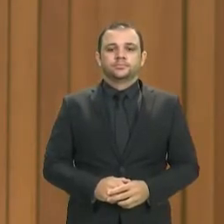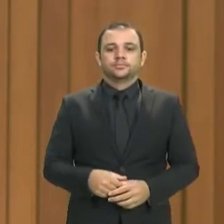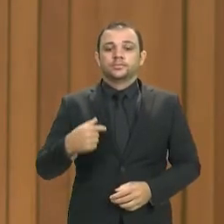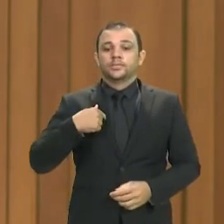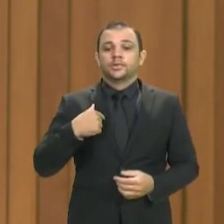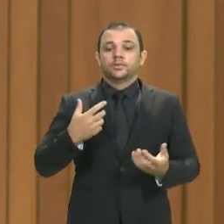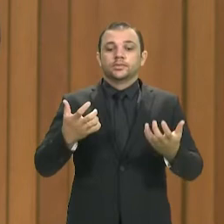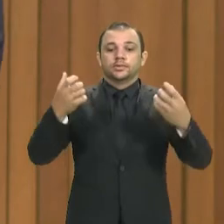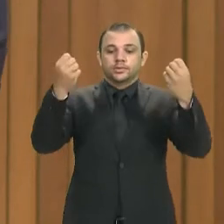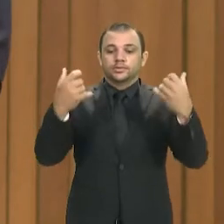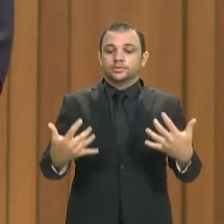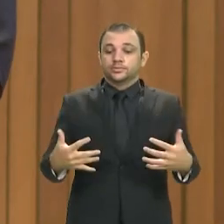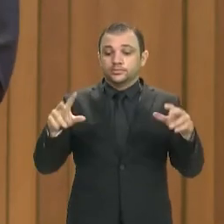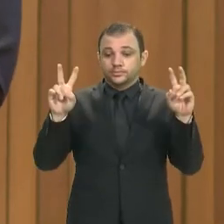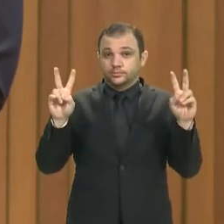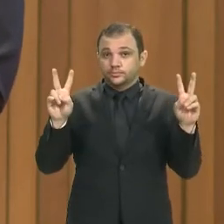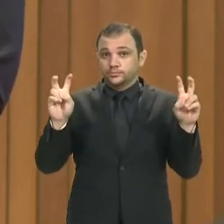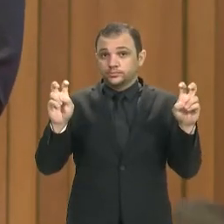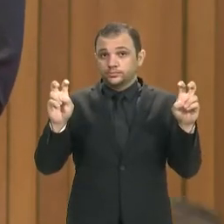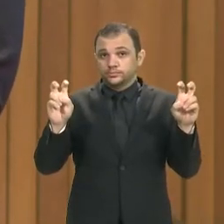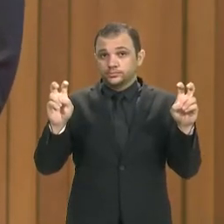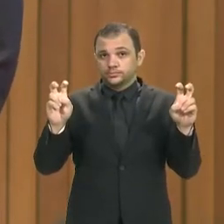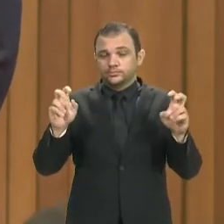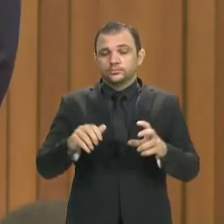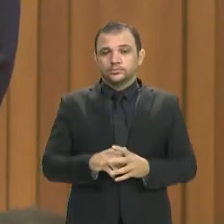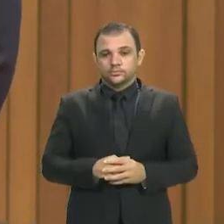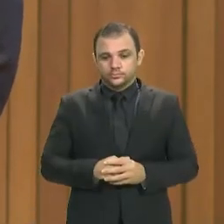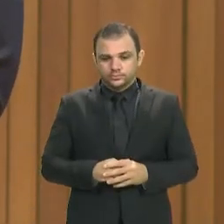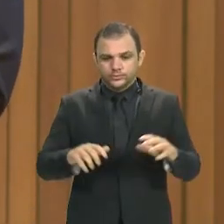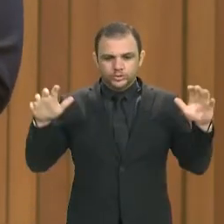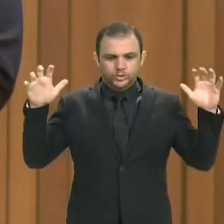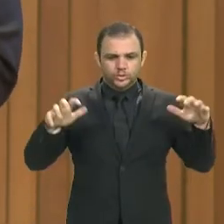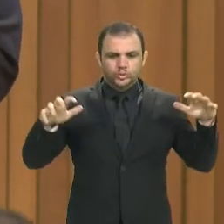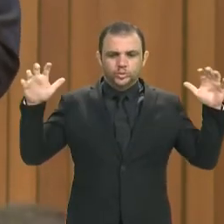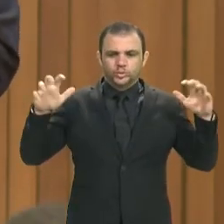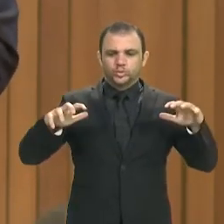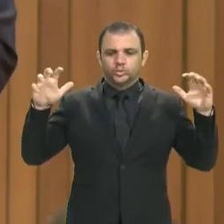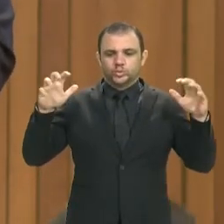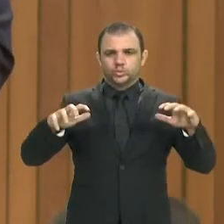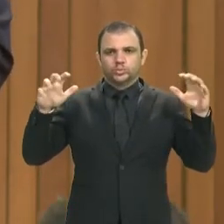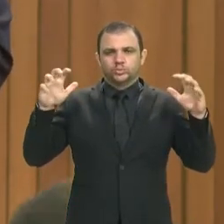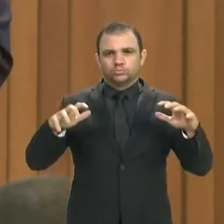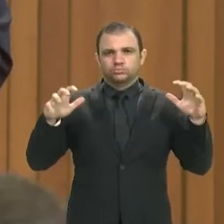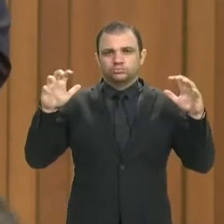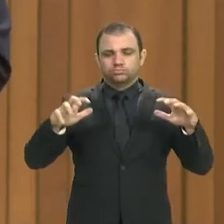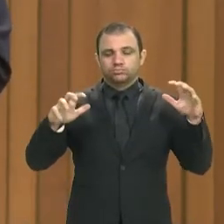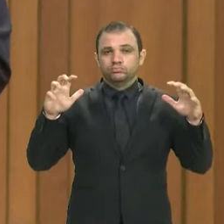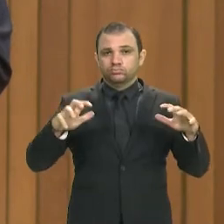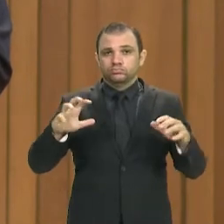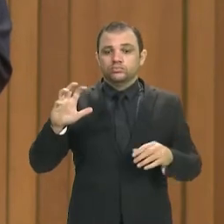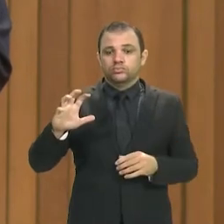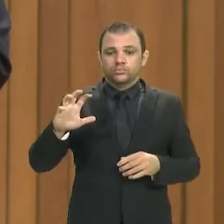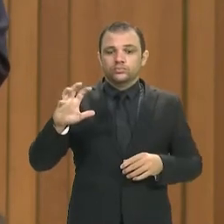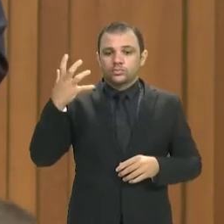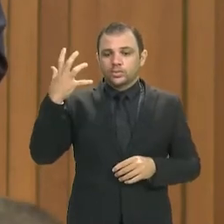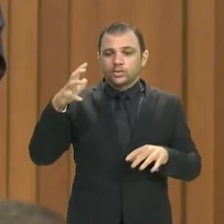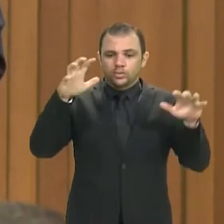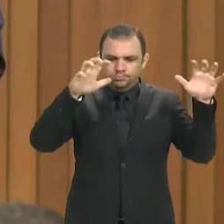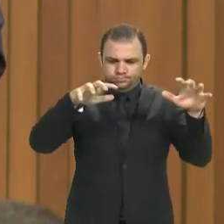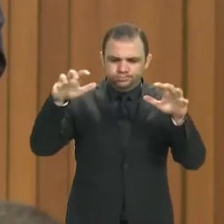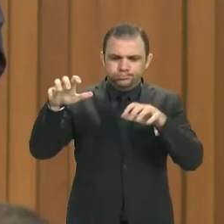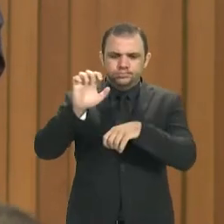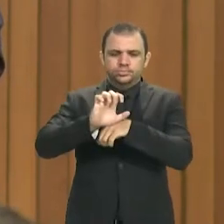falar sobre as fortes chuvas que acometeram várias cidades do nosso